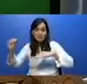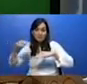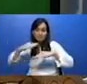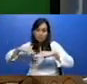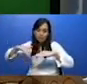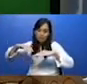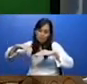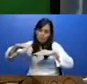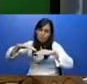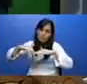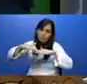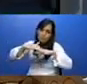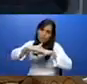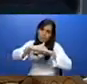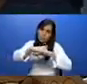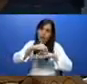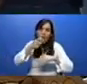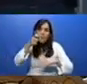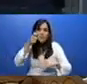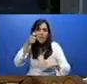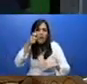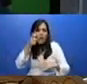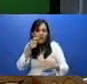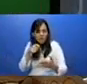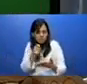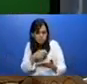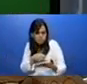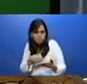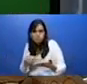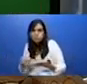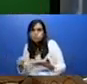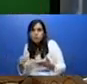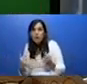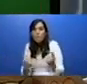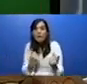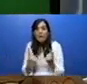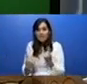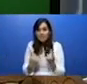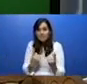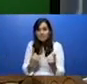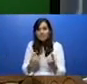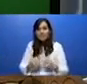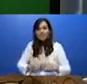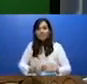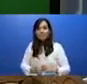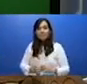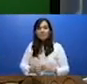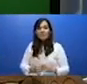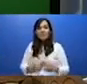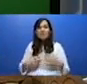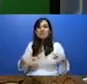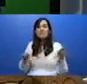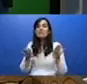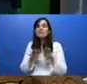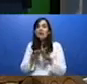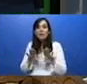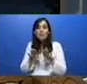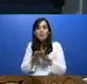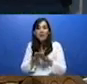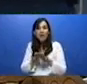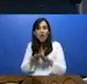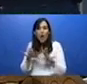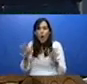de trabalho, essas observações, né? E comparações. E usam também, hoje em dia, tudo,